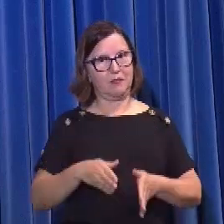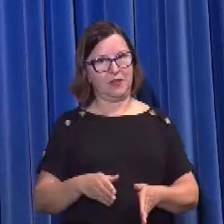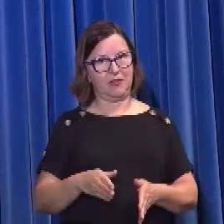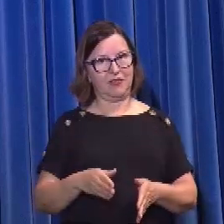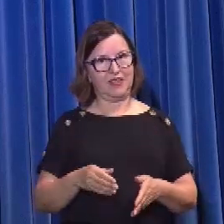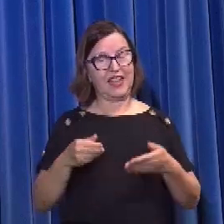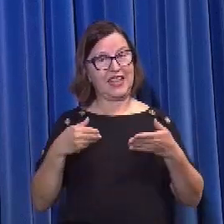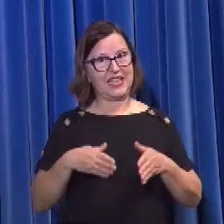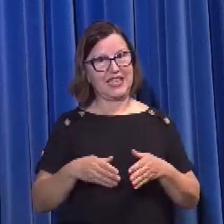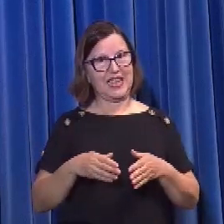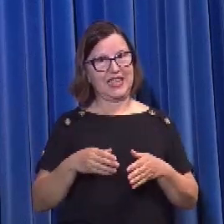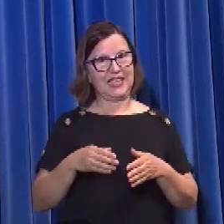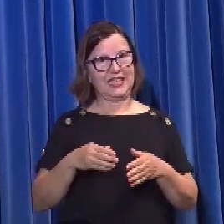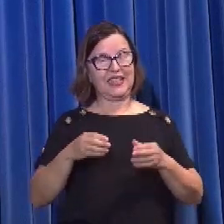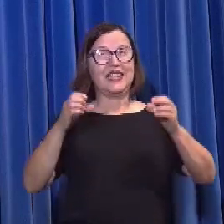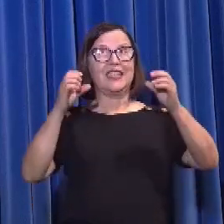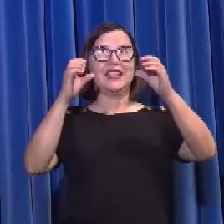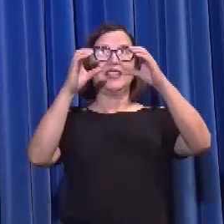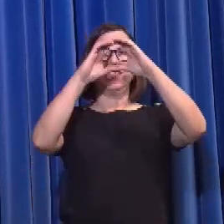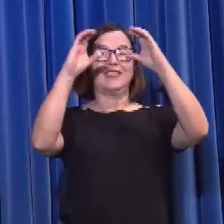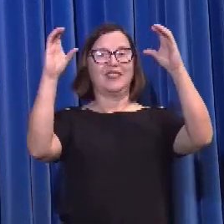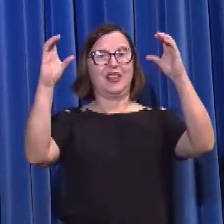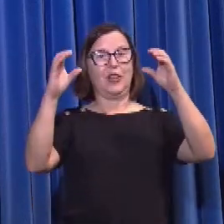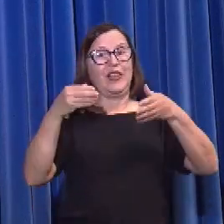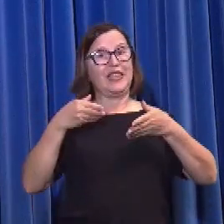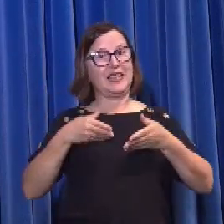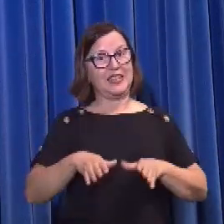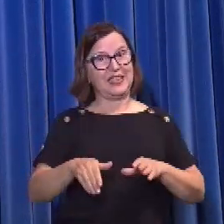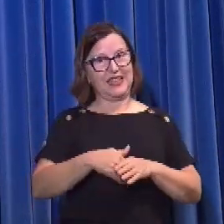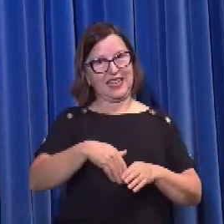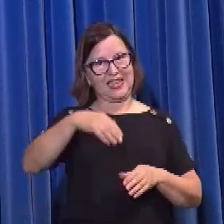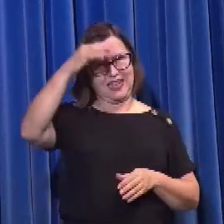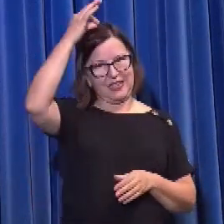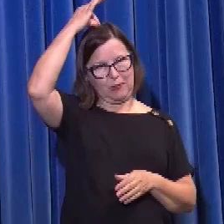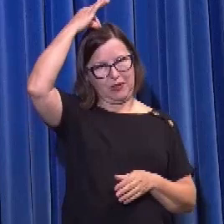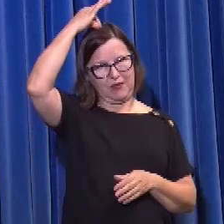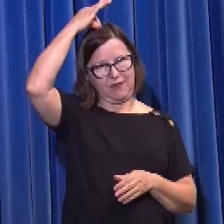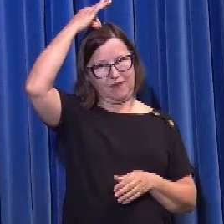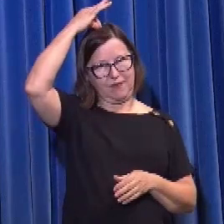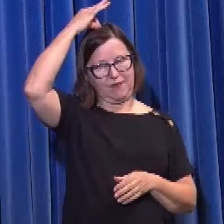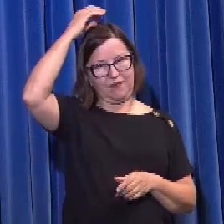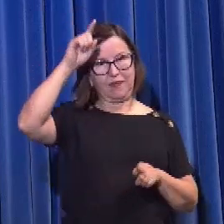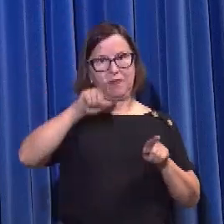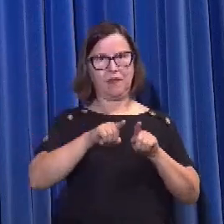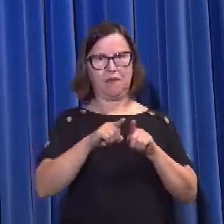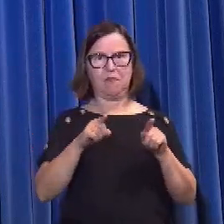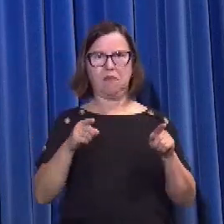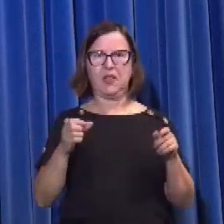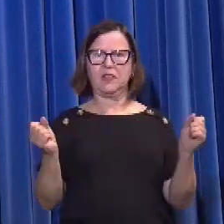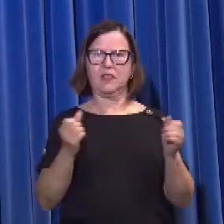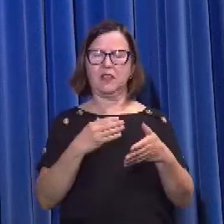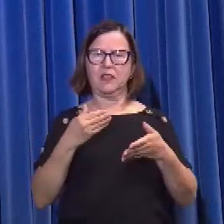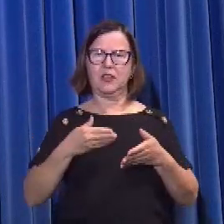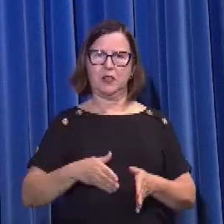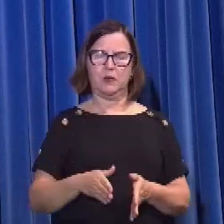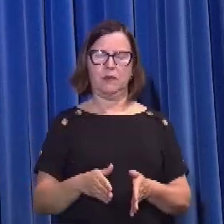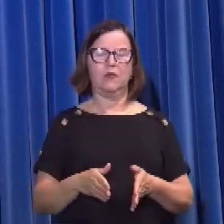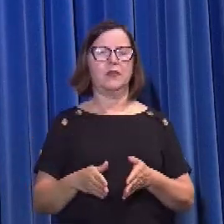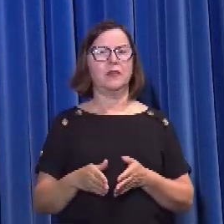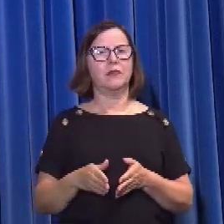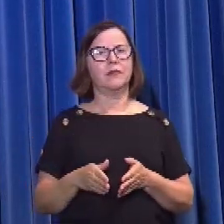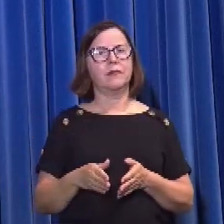um nascimento no Espírito. Mas o novo nascimento não é o único assunto da Bíblia.